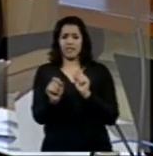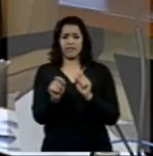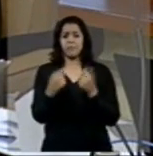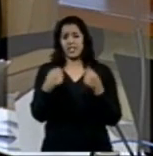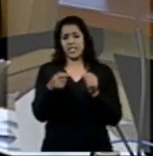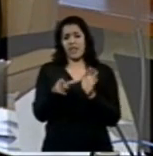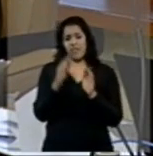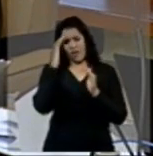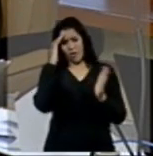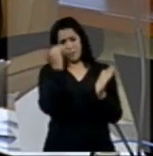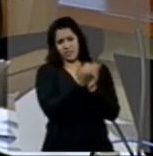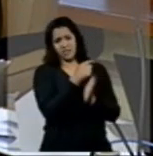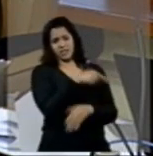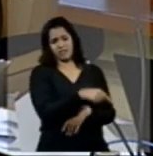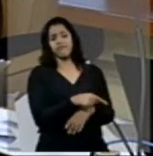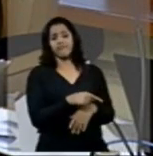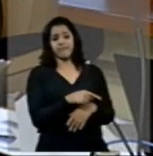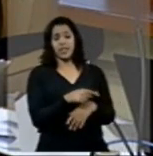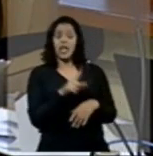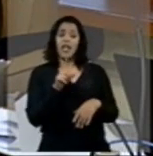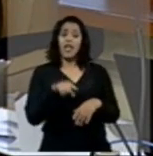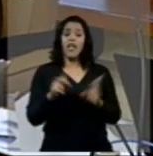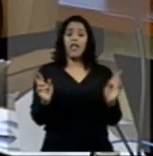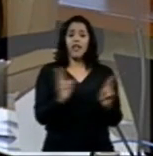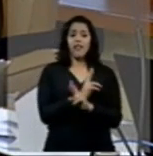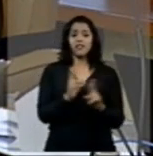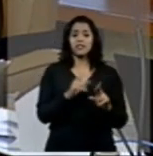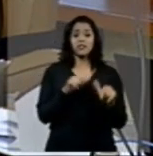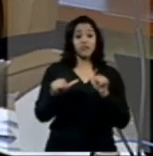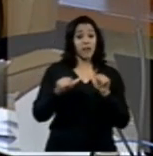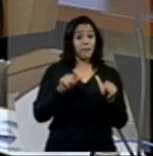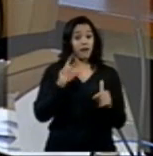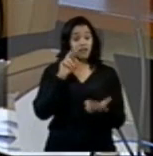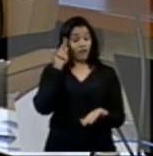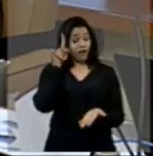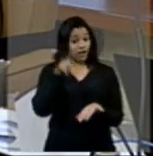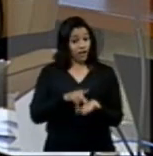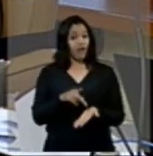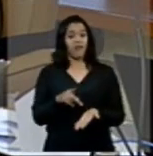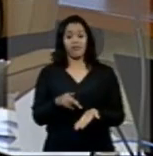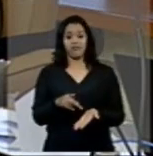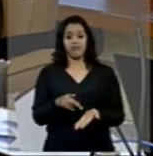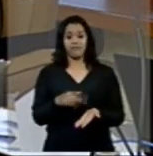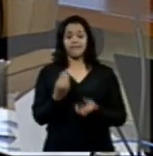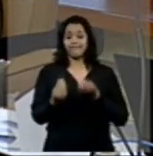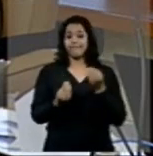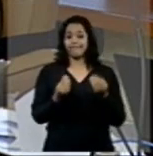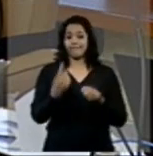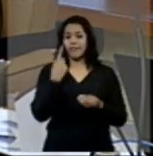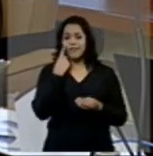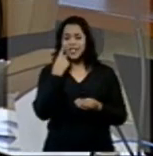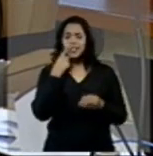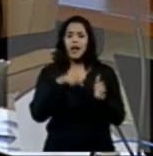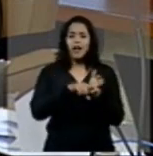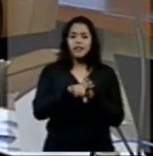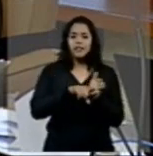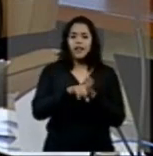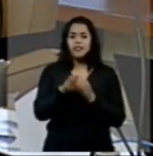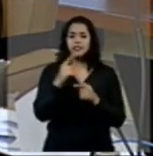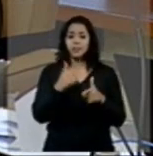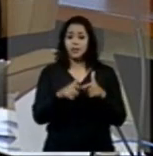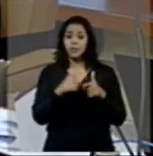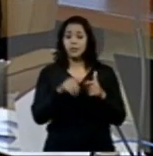CLT considerou relação de trabalho real aferida quando da análise dos